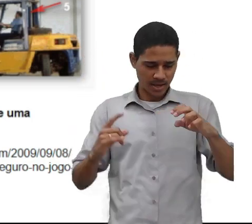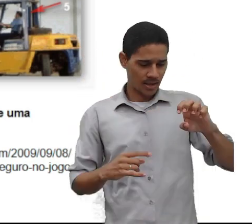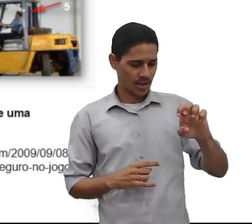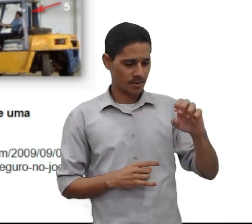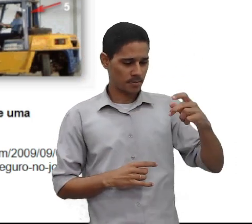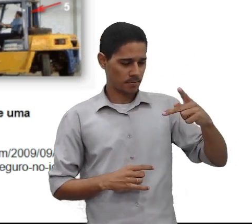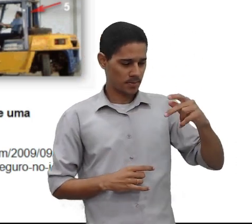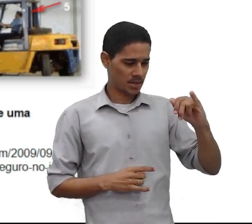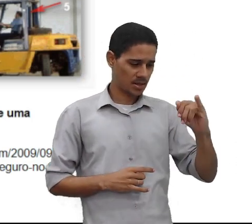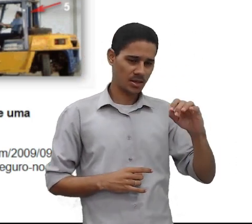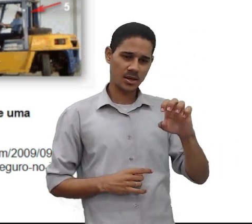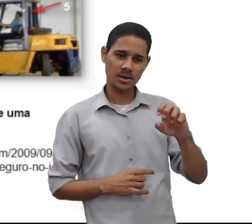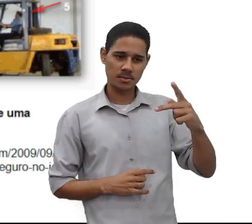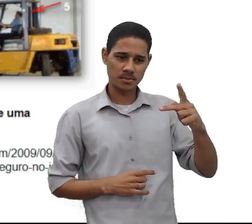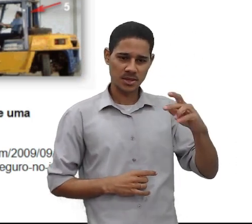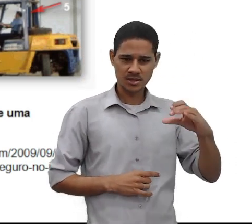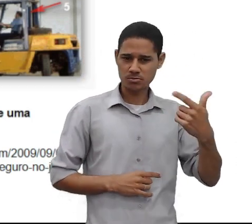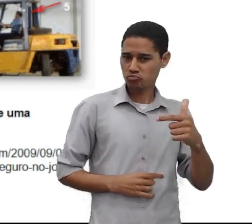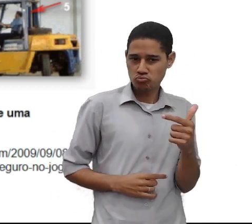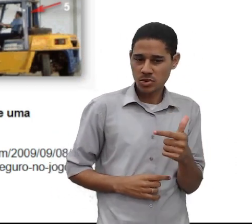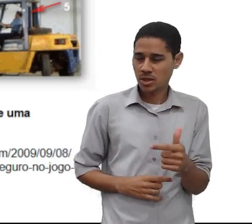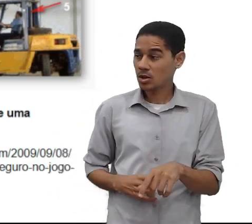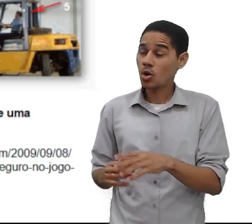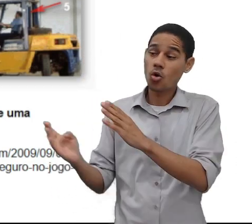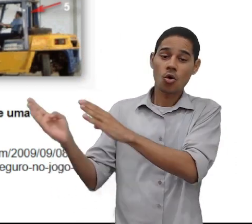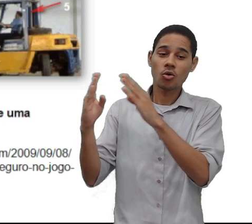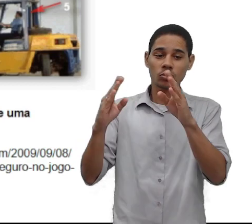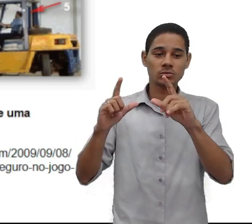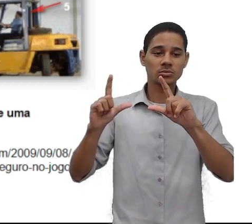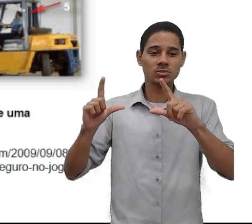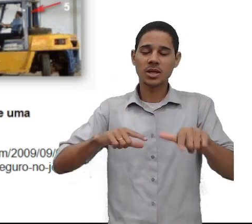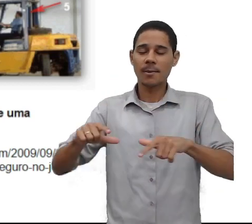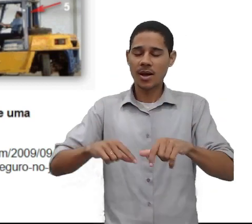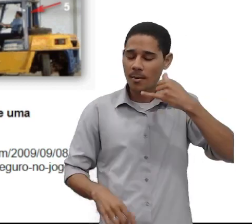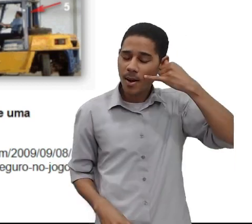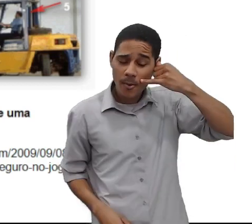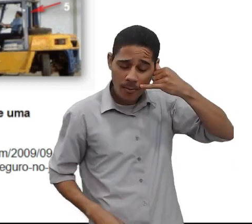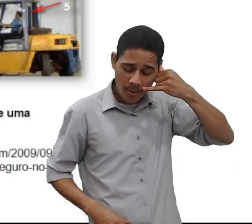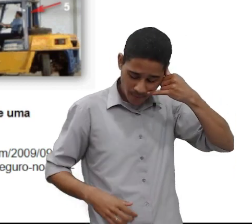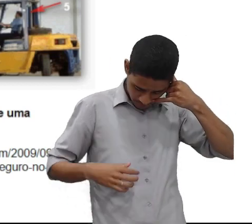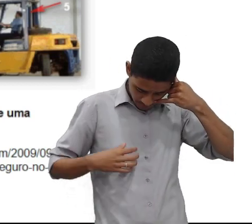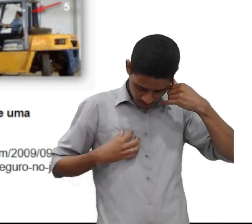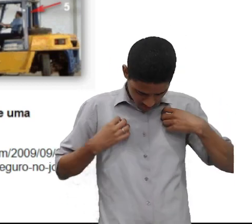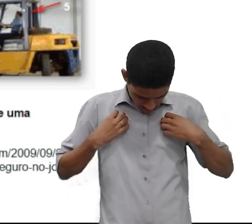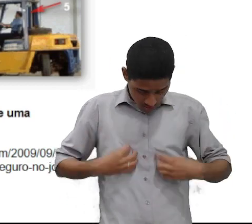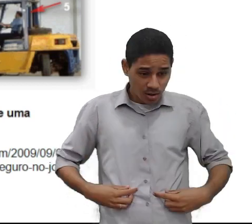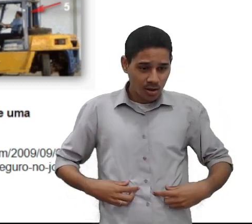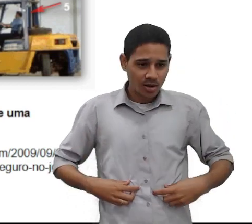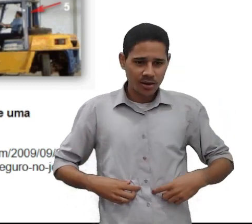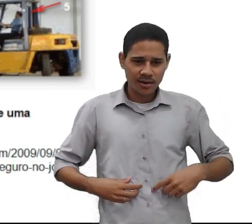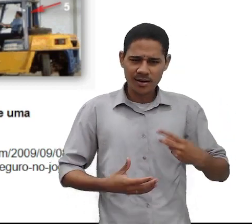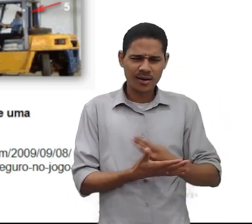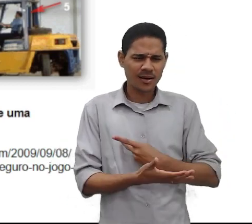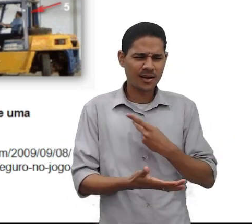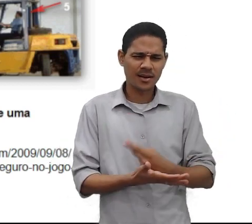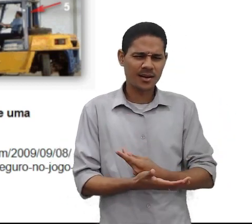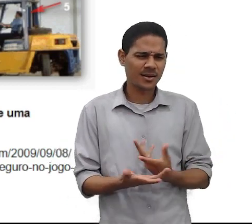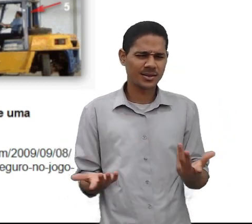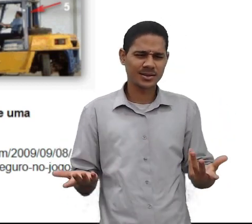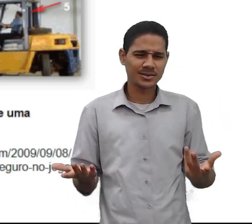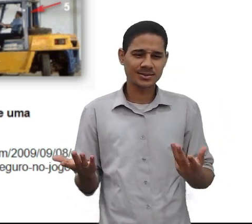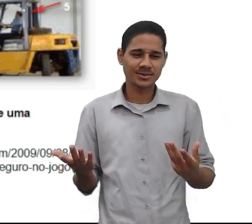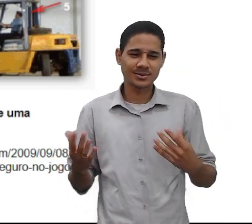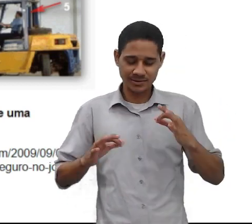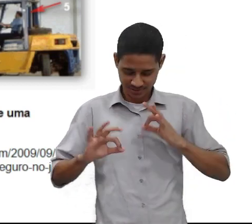o trabalhador conversando ao celular e usando o EPI de maneira incorreta, né? O uso inadequado